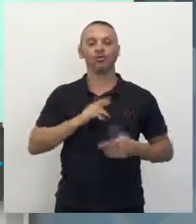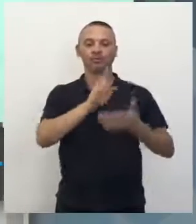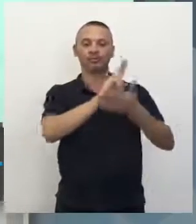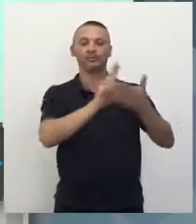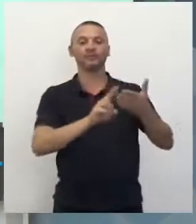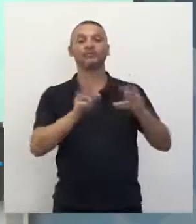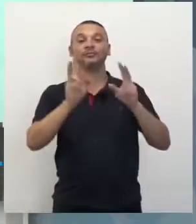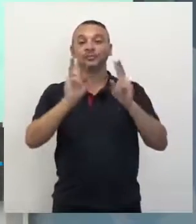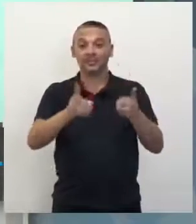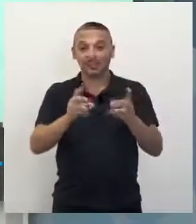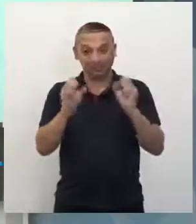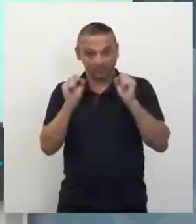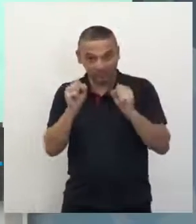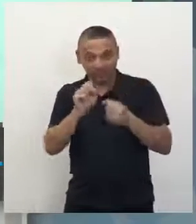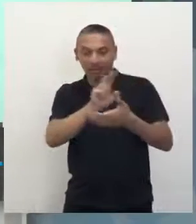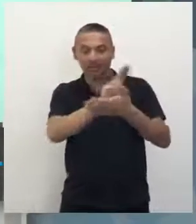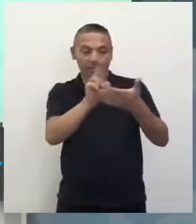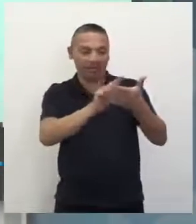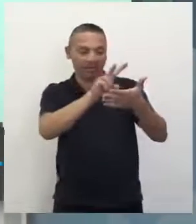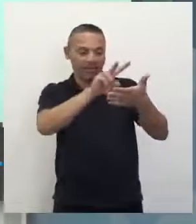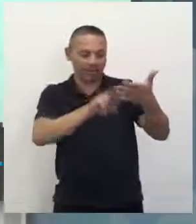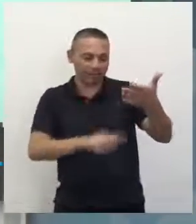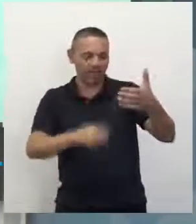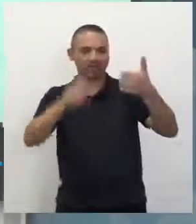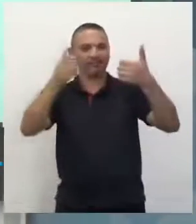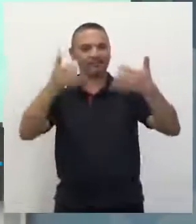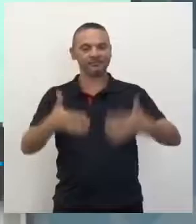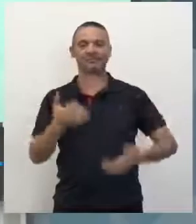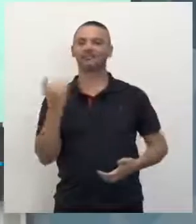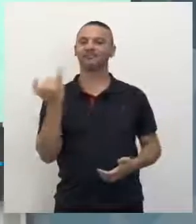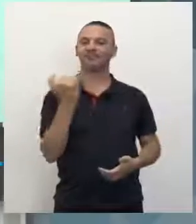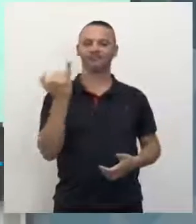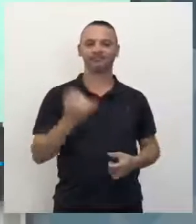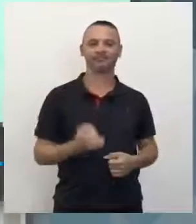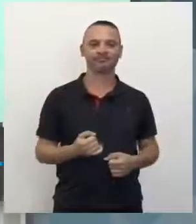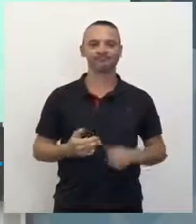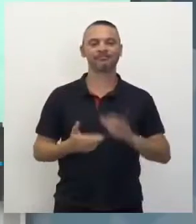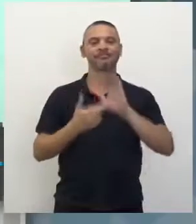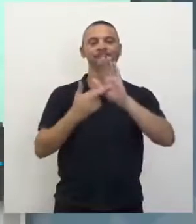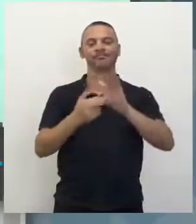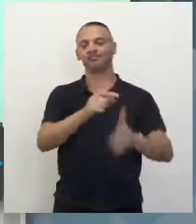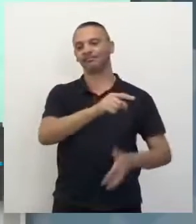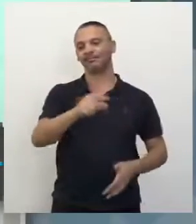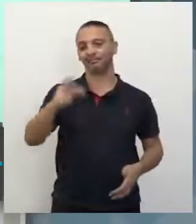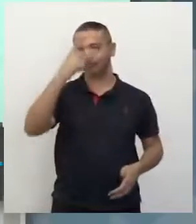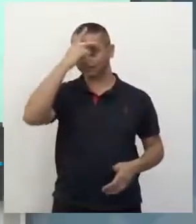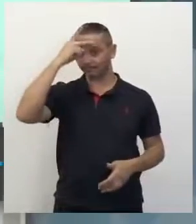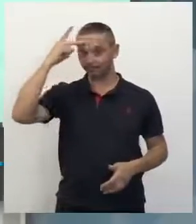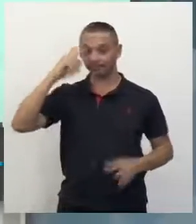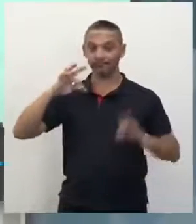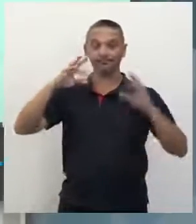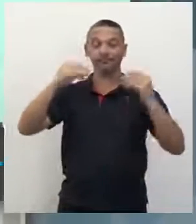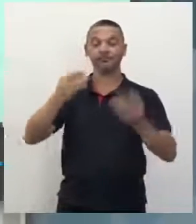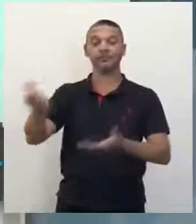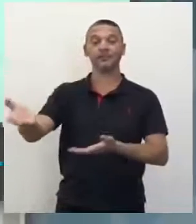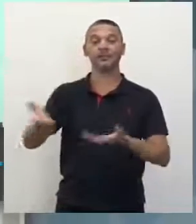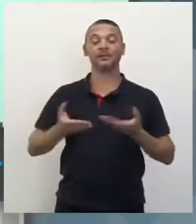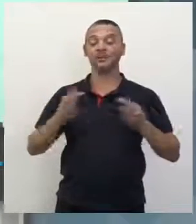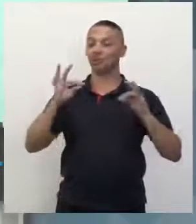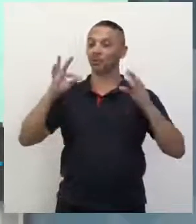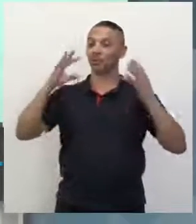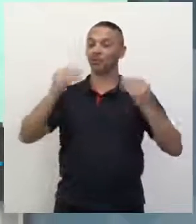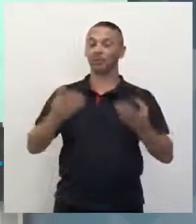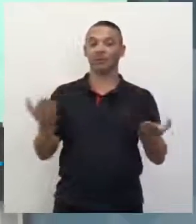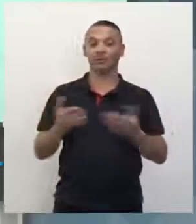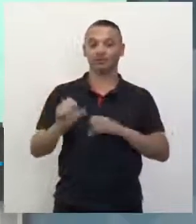mas sempre que dá a gente lê. Não dá para ler todos, mas a gente lê alguns aqui para representar todo mundo, tá bom? E sejam todos muito bem-vindos